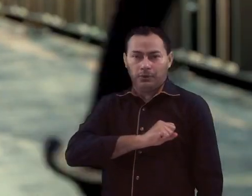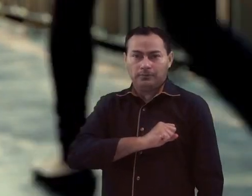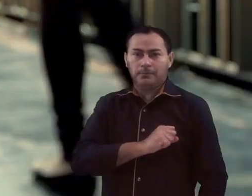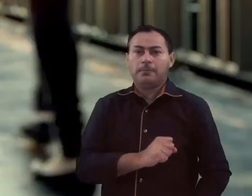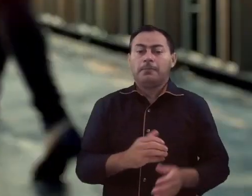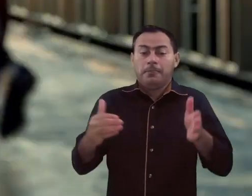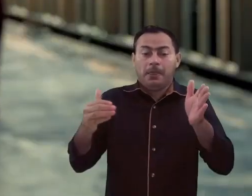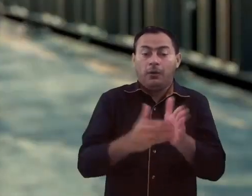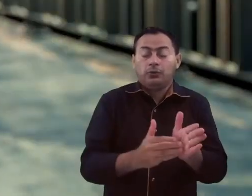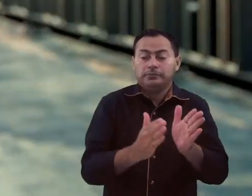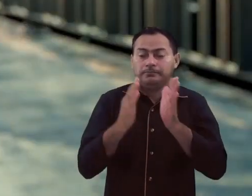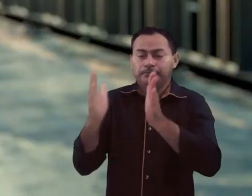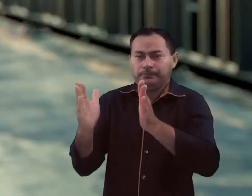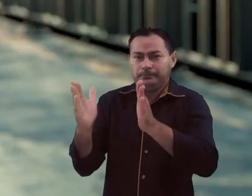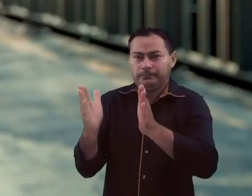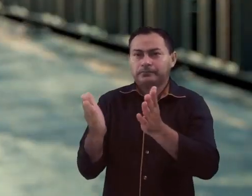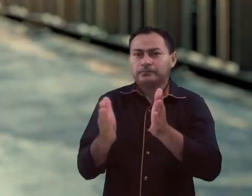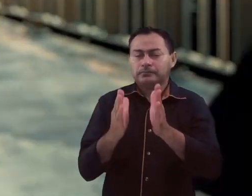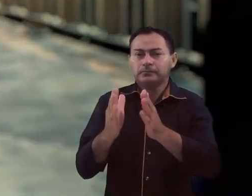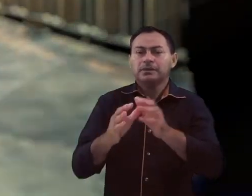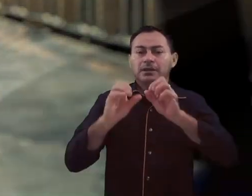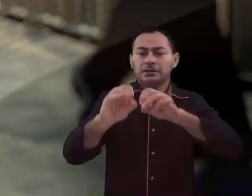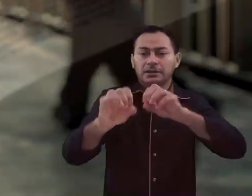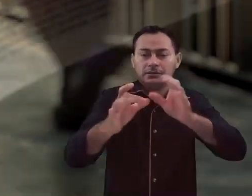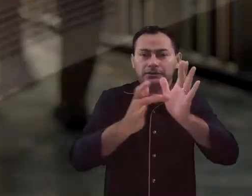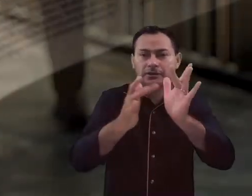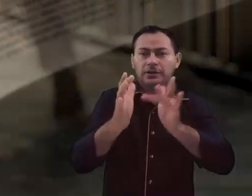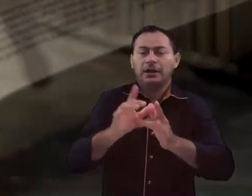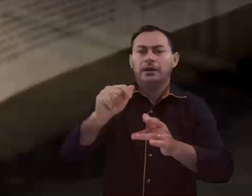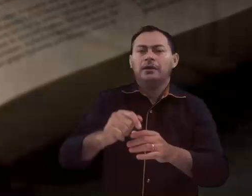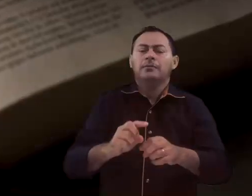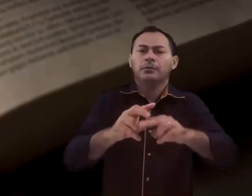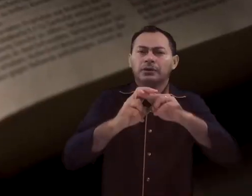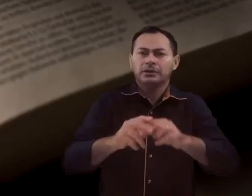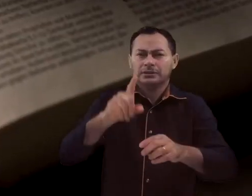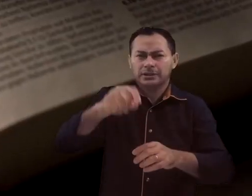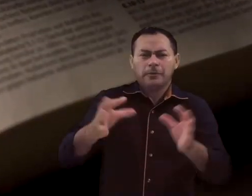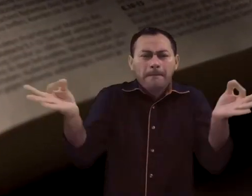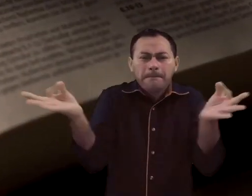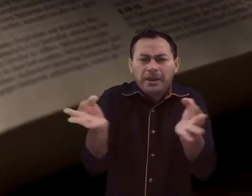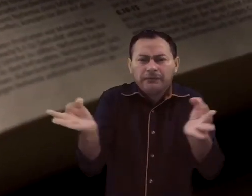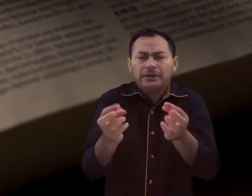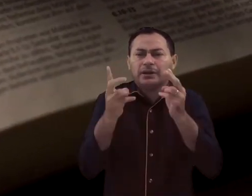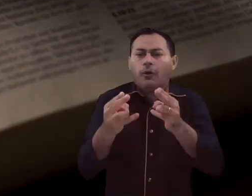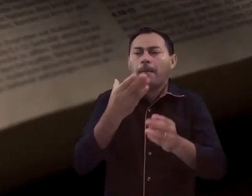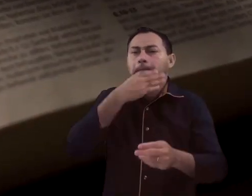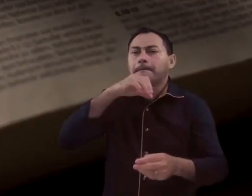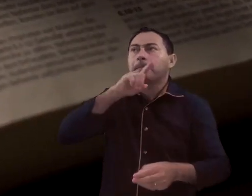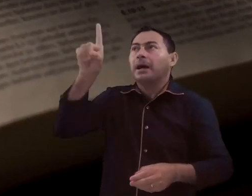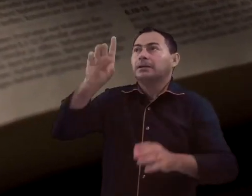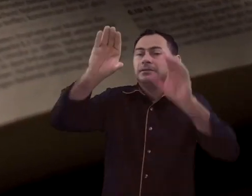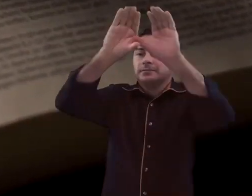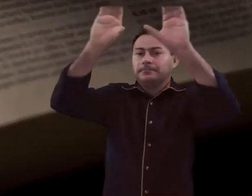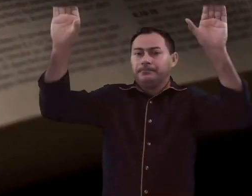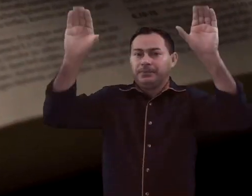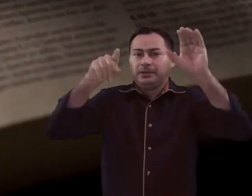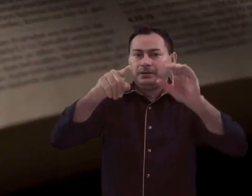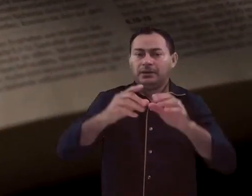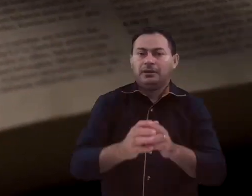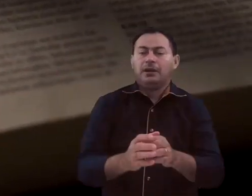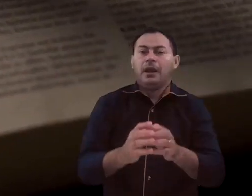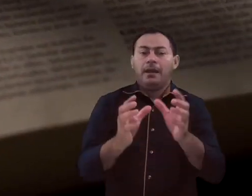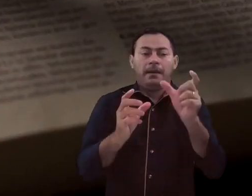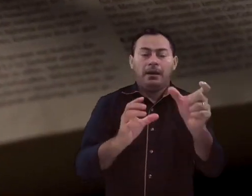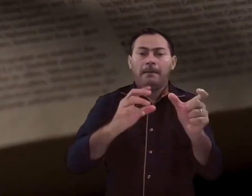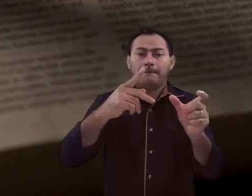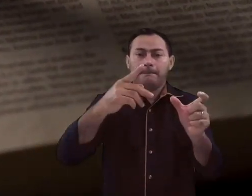amor. A última parte deste ensino de Jesus foi: portanto, sejam perfeitos como perfeito é o Pai Celestial de vocês.